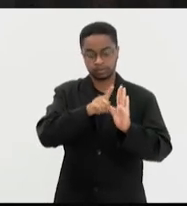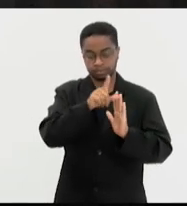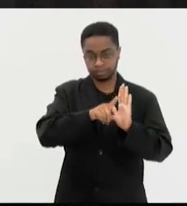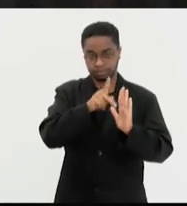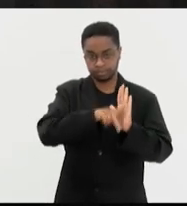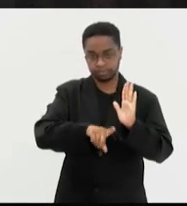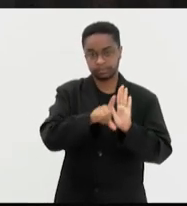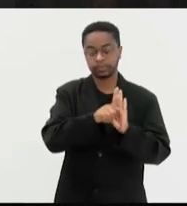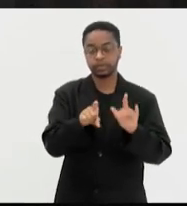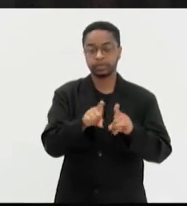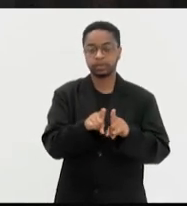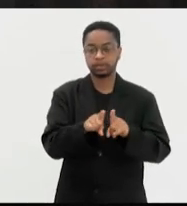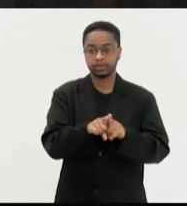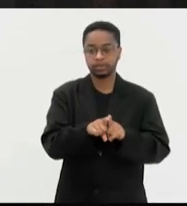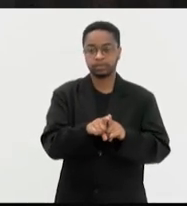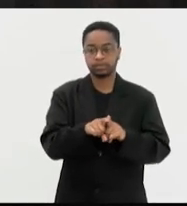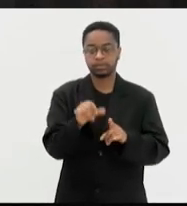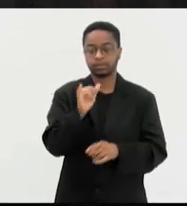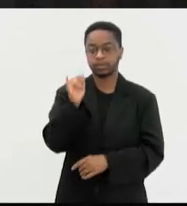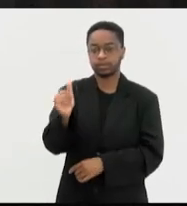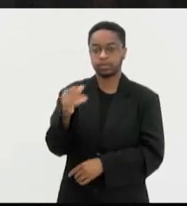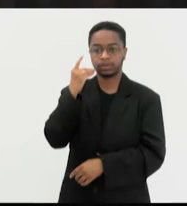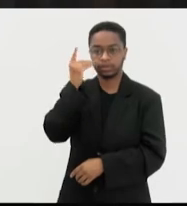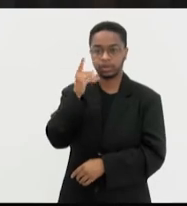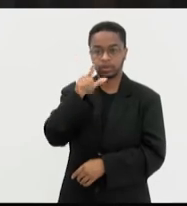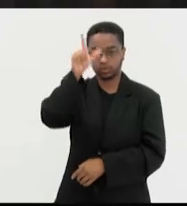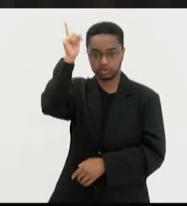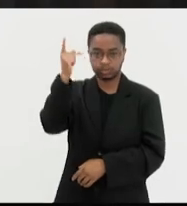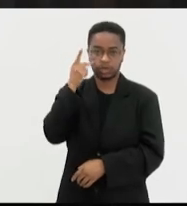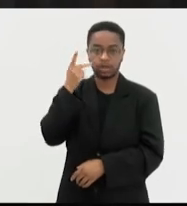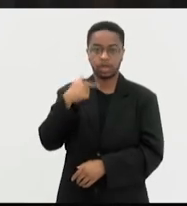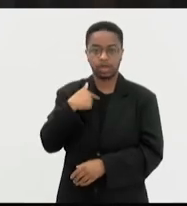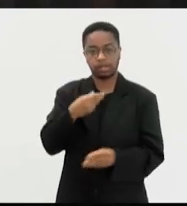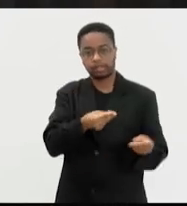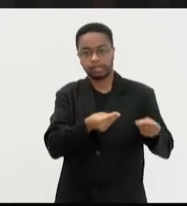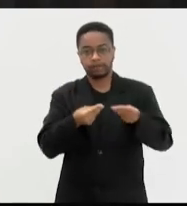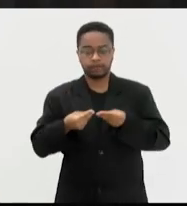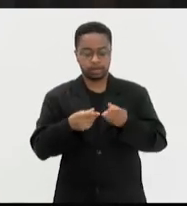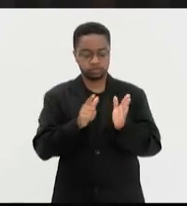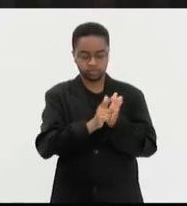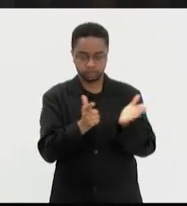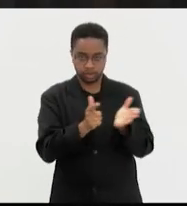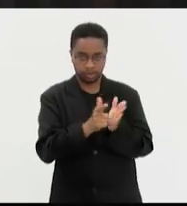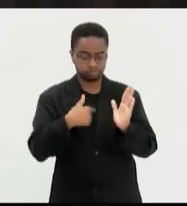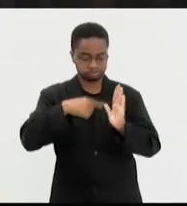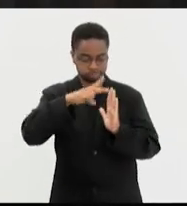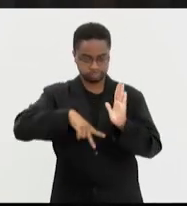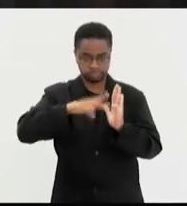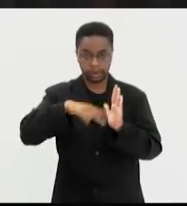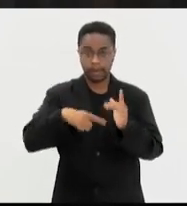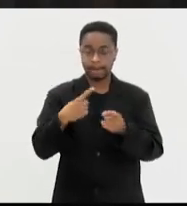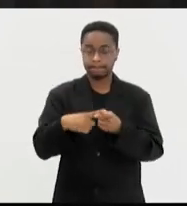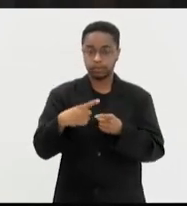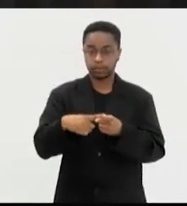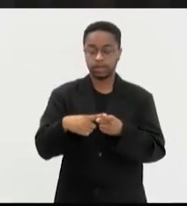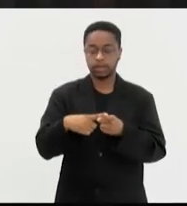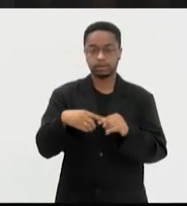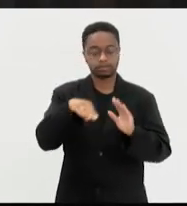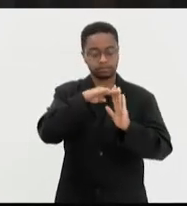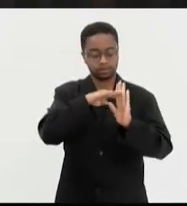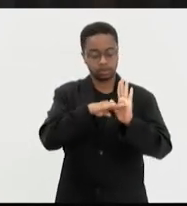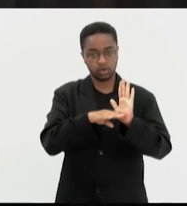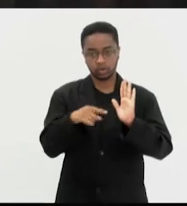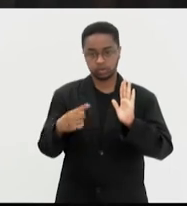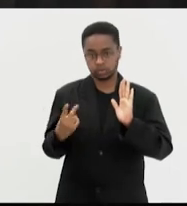dizendo ao D Paulos Paulo que eu vou levar matéria para poder ler Deputado Paulo já que o guia alimentar nós apresentamos